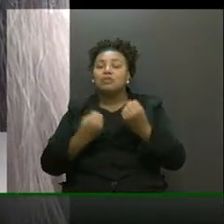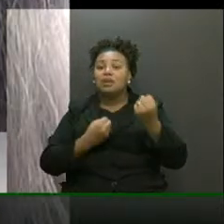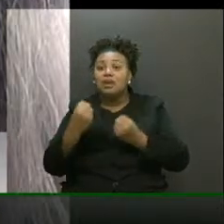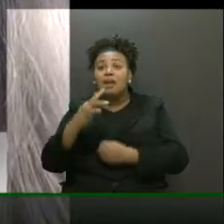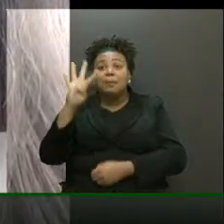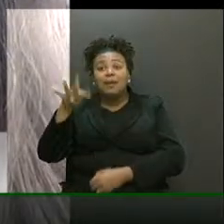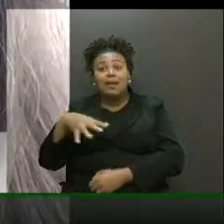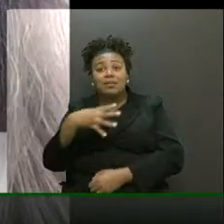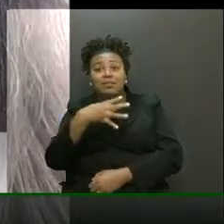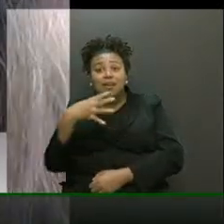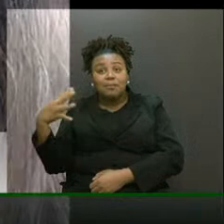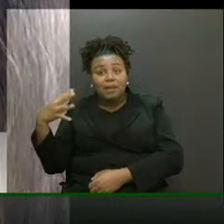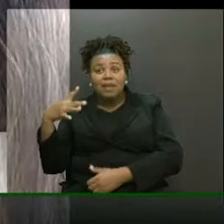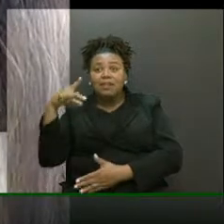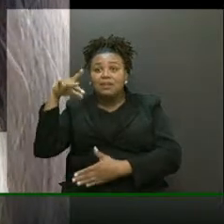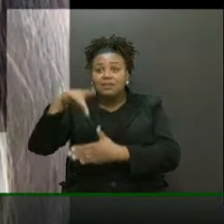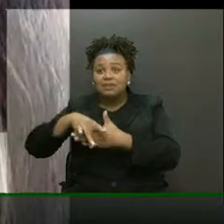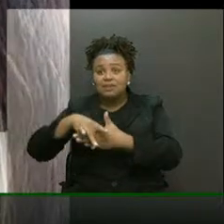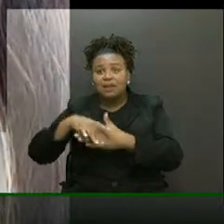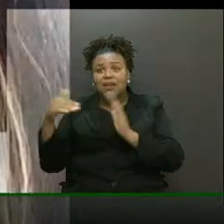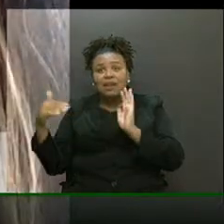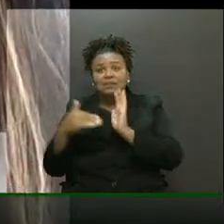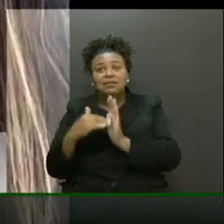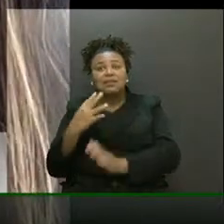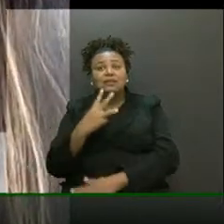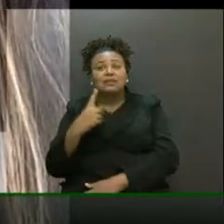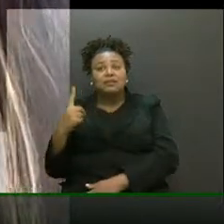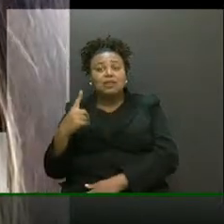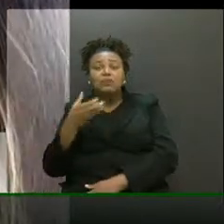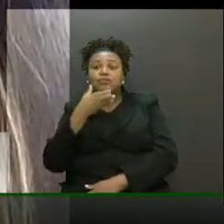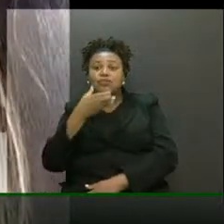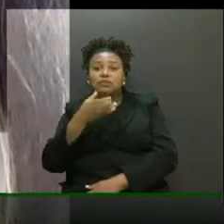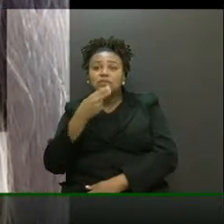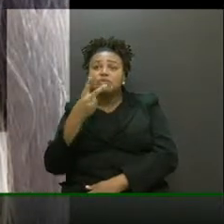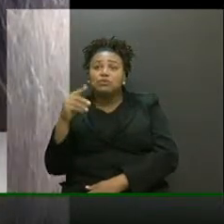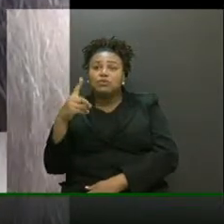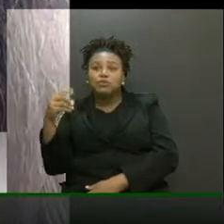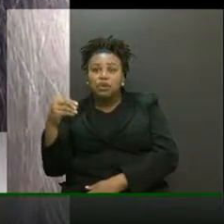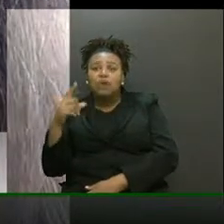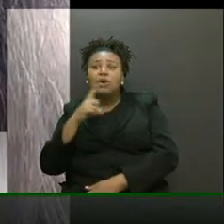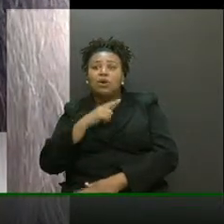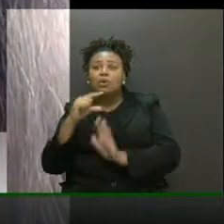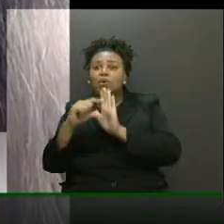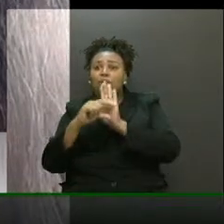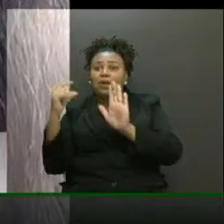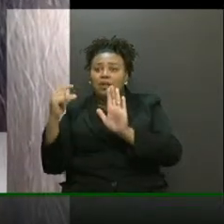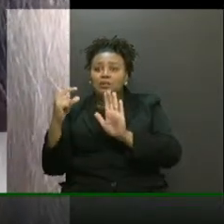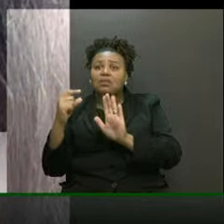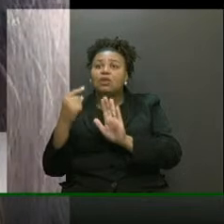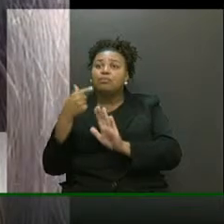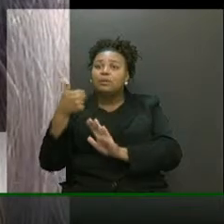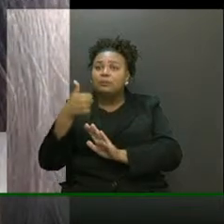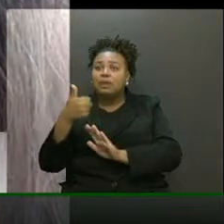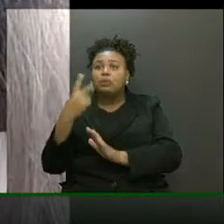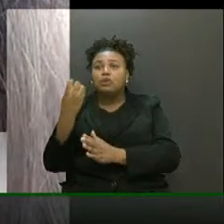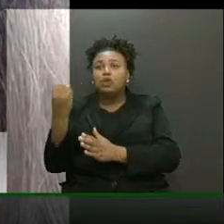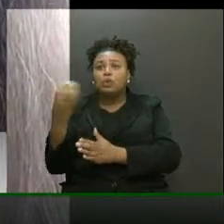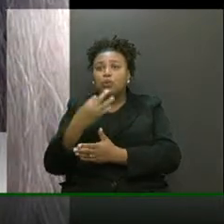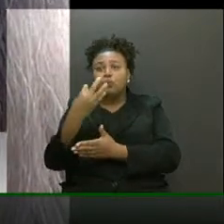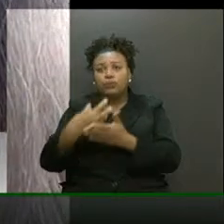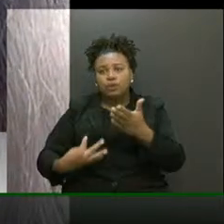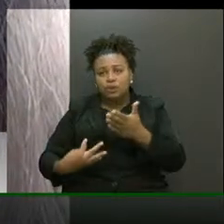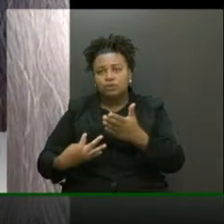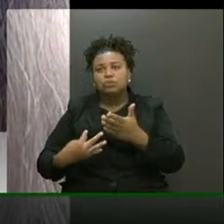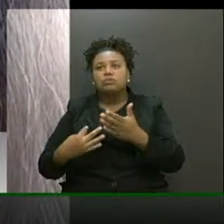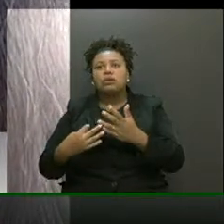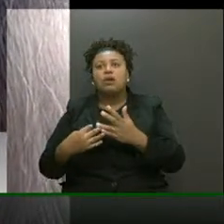de incidência do anexo, até 31 de dezembro de 2021, o caput do item 1 passa a ter a seguinte redação.